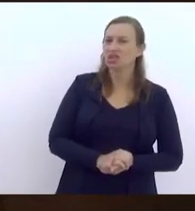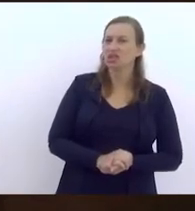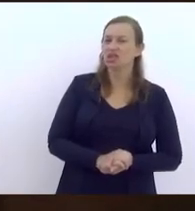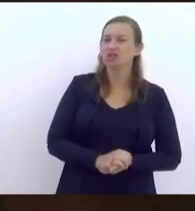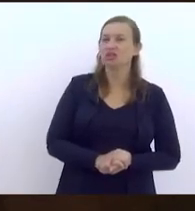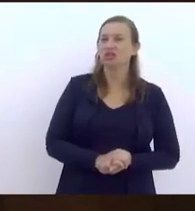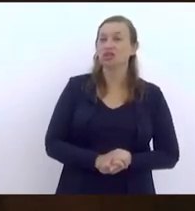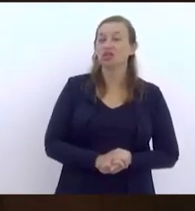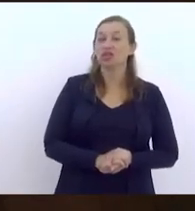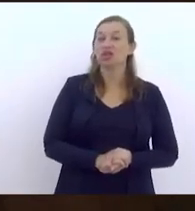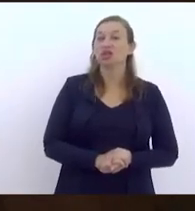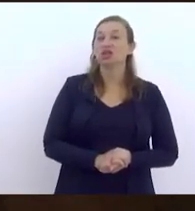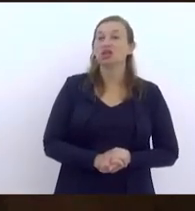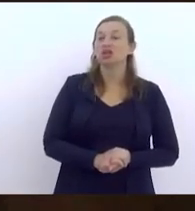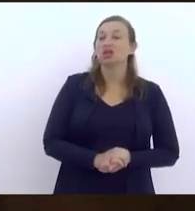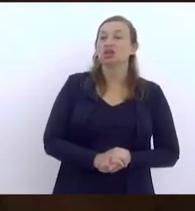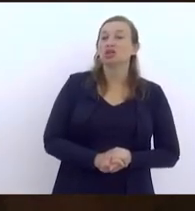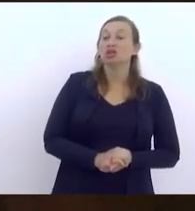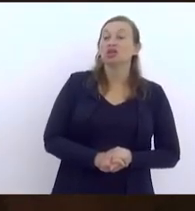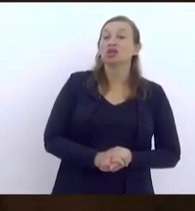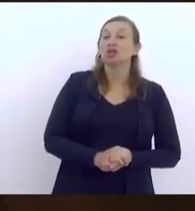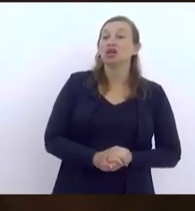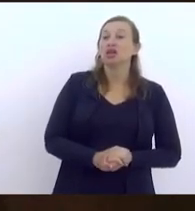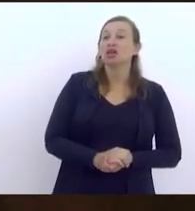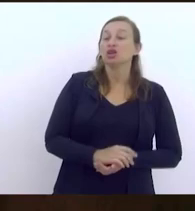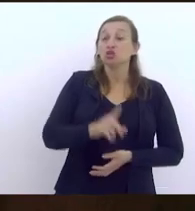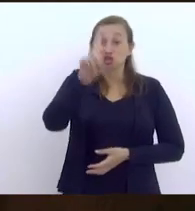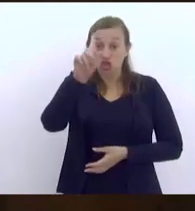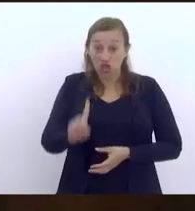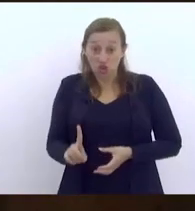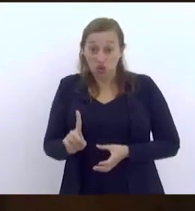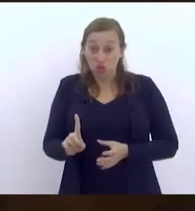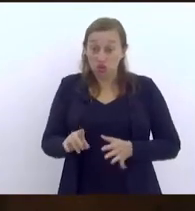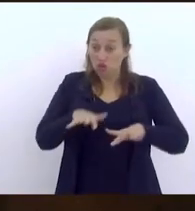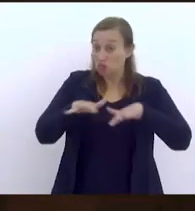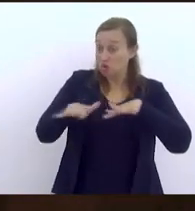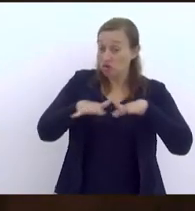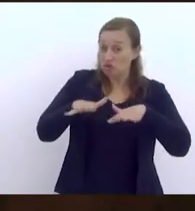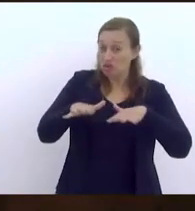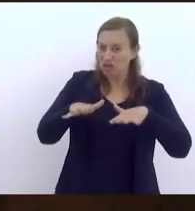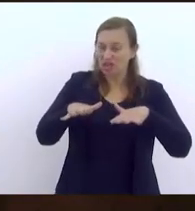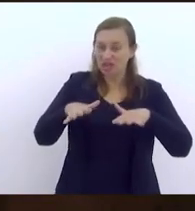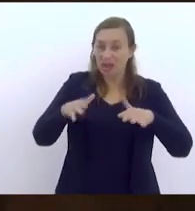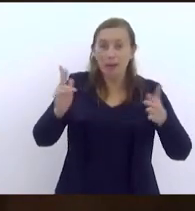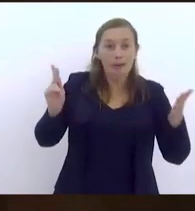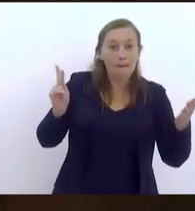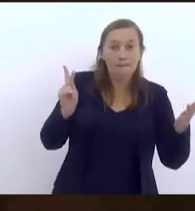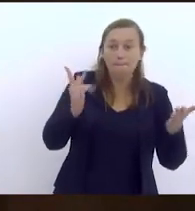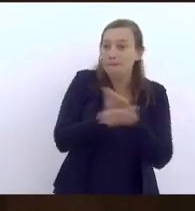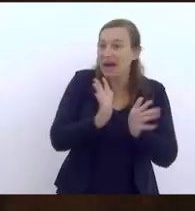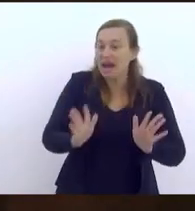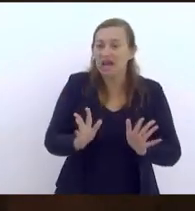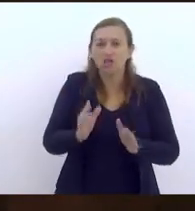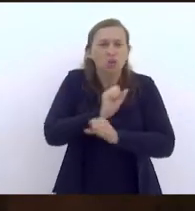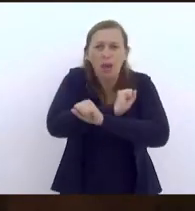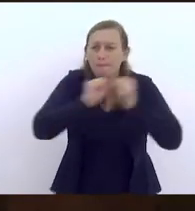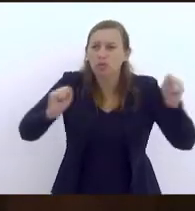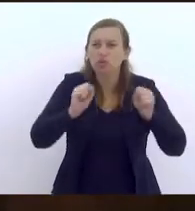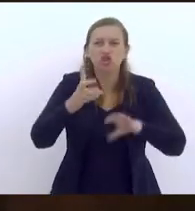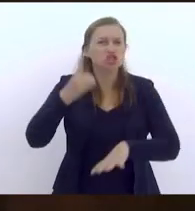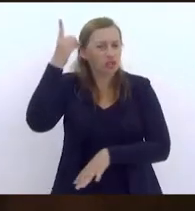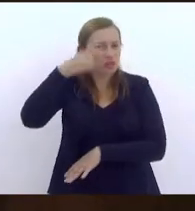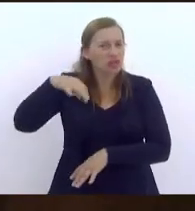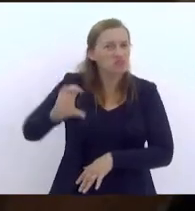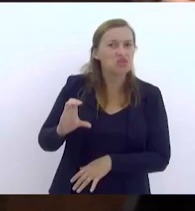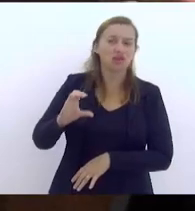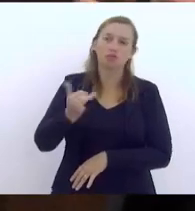todas, os dirigentes tomem ciência disso e algo precisa ser feito. Não é possível, Mink, deputado Mink, me